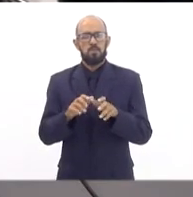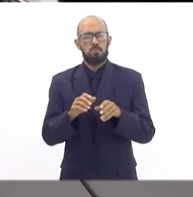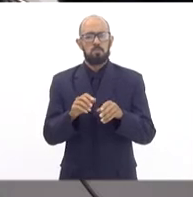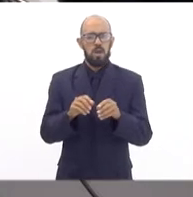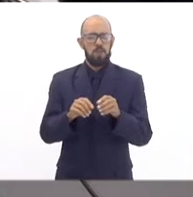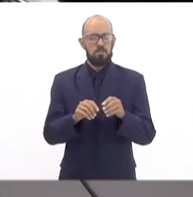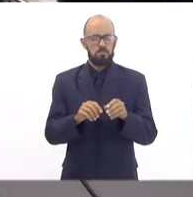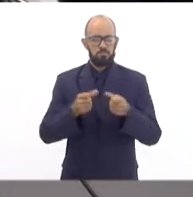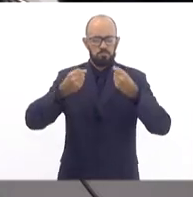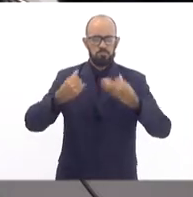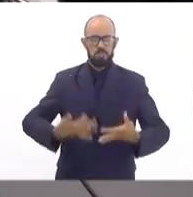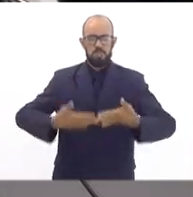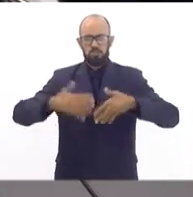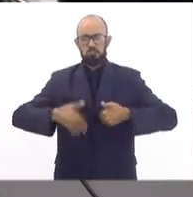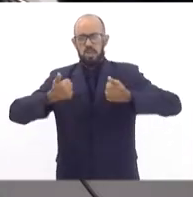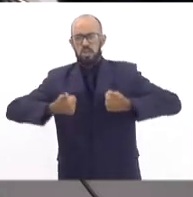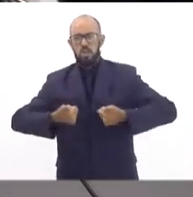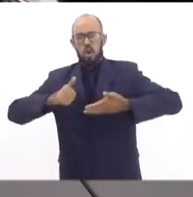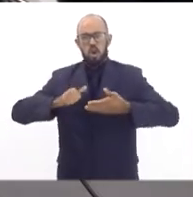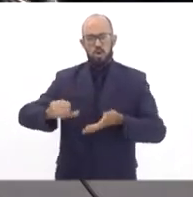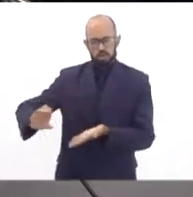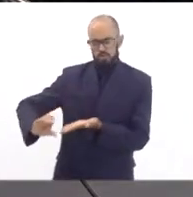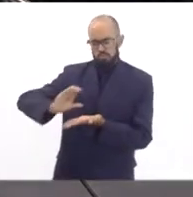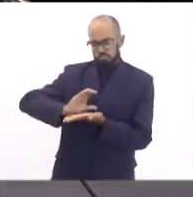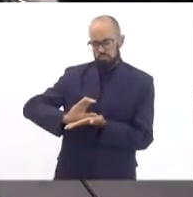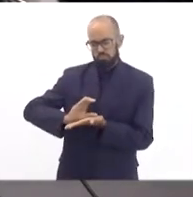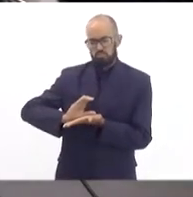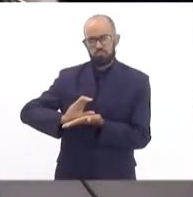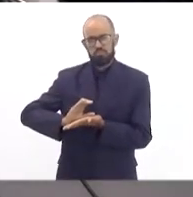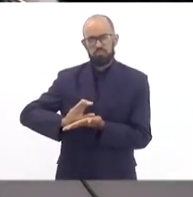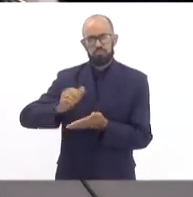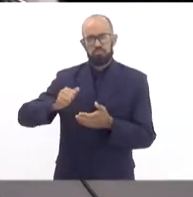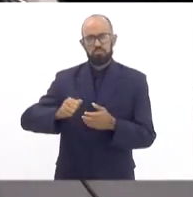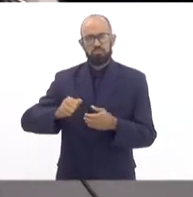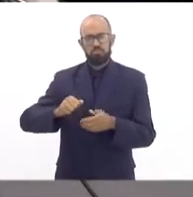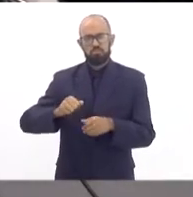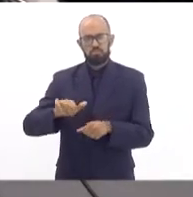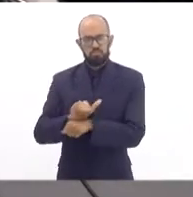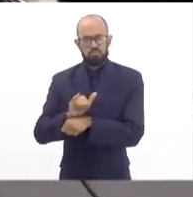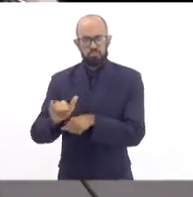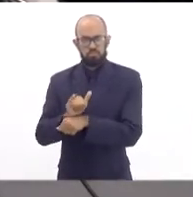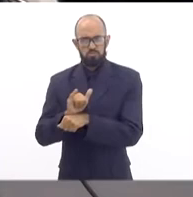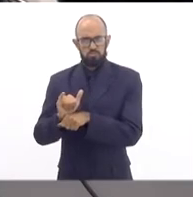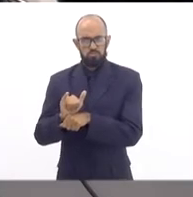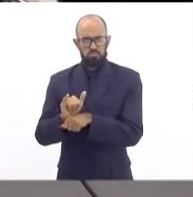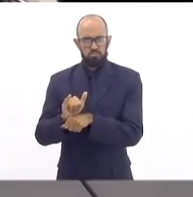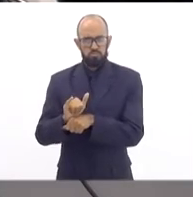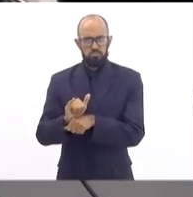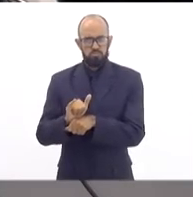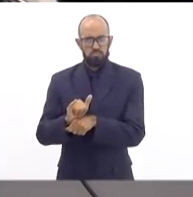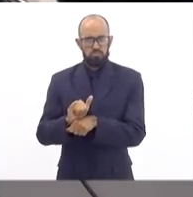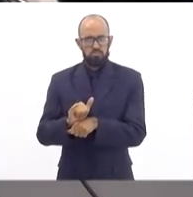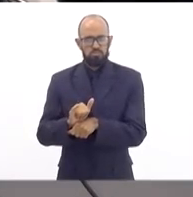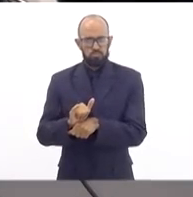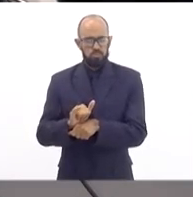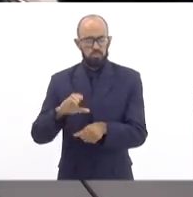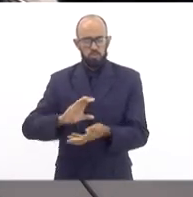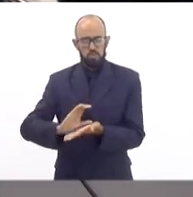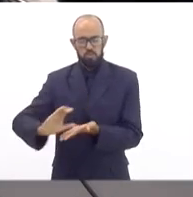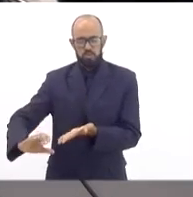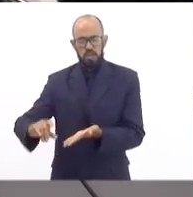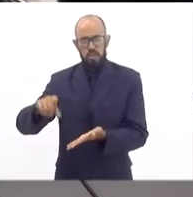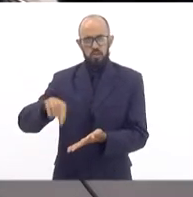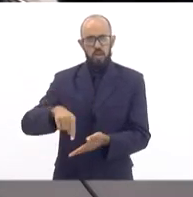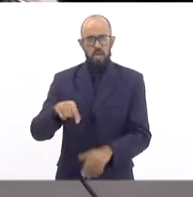questão das receitas acessórias, alternativas, do compartilhamento dessas receitas. E aí, já indo para o custeio do sistema, sim, ele é